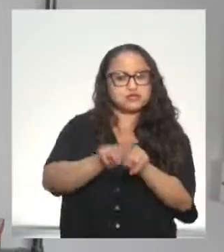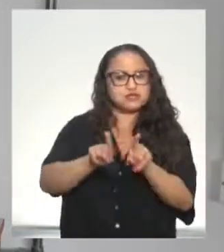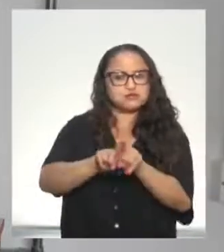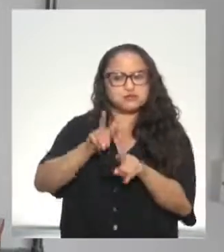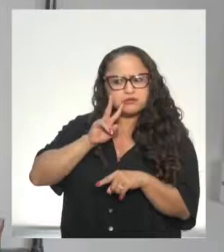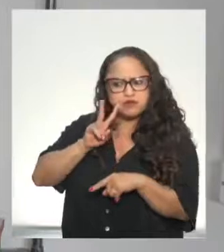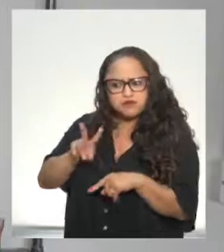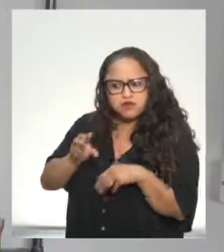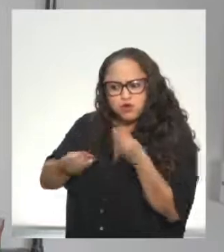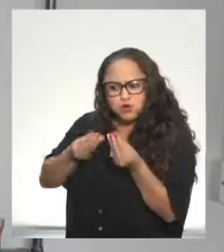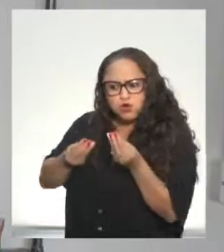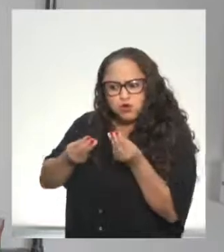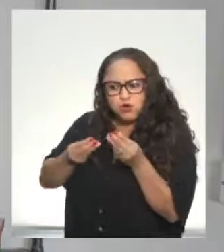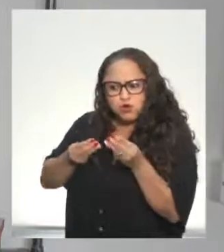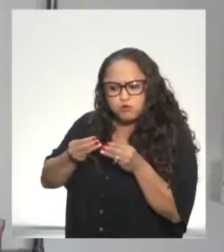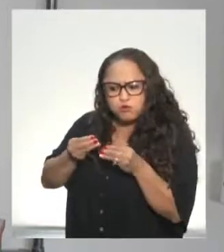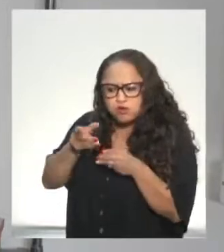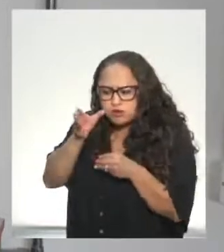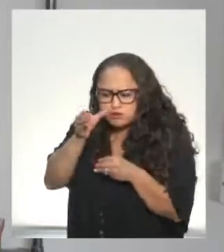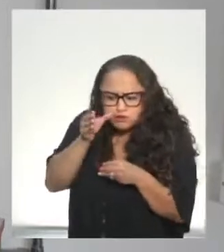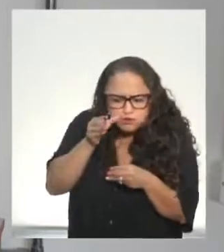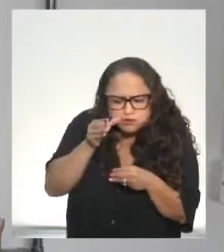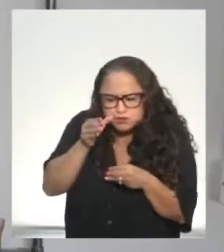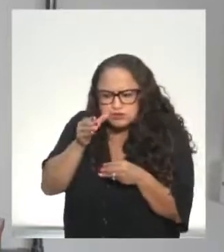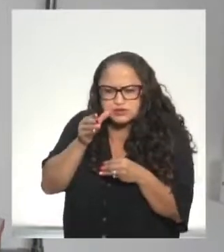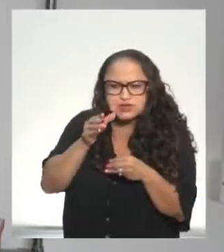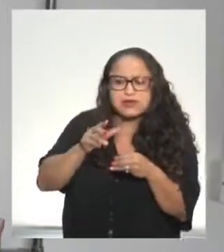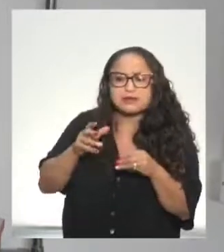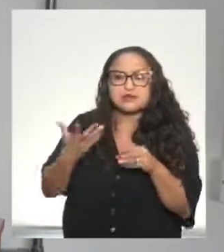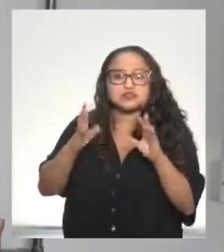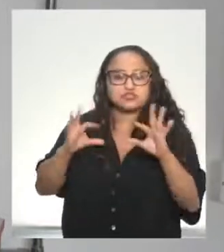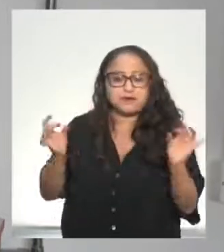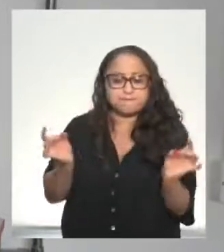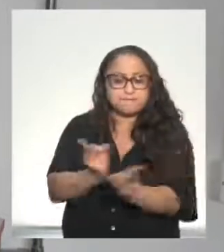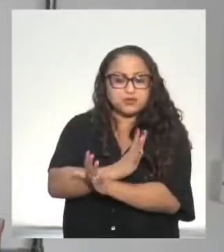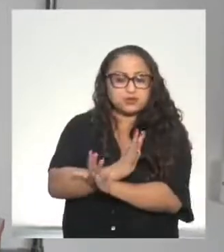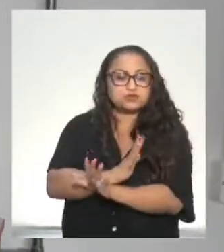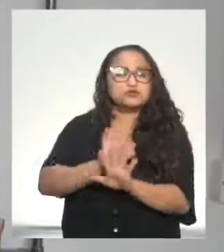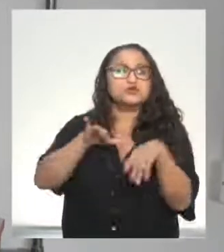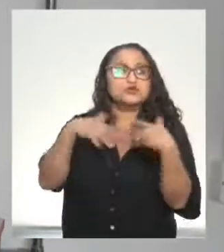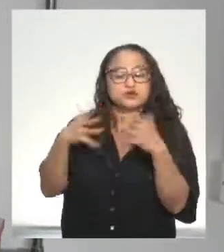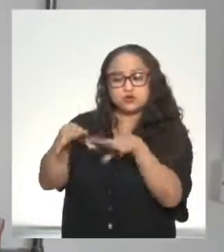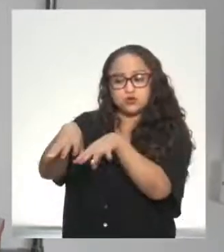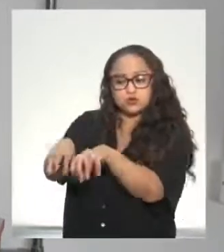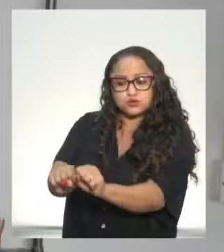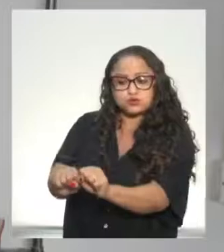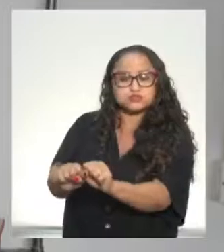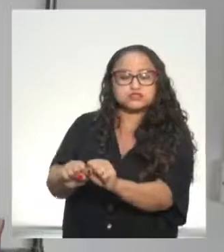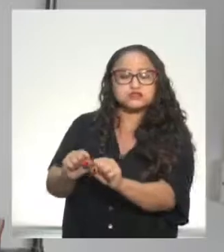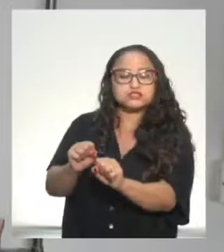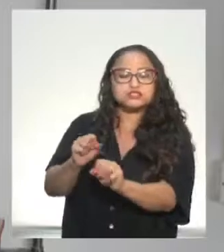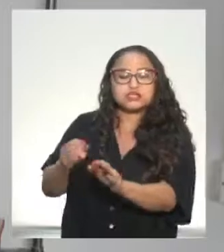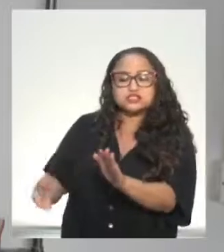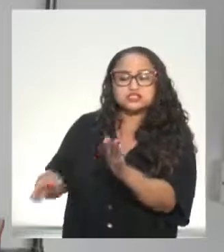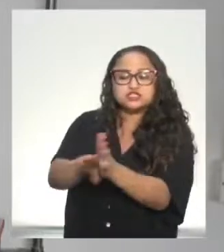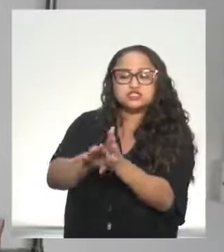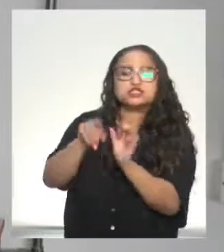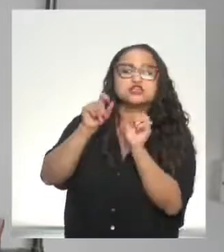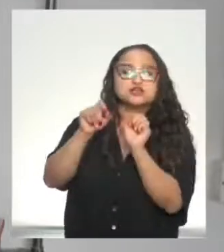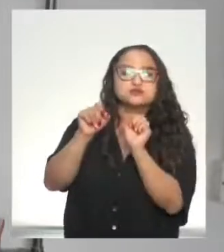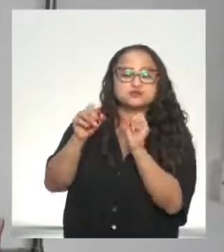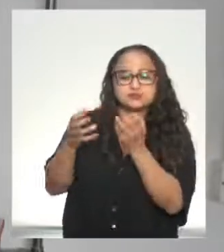estação habitacional. Para assim já estar tudo preparado para quando os colonizadores interestelares chegarem no